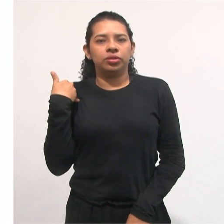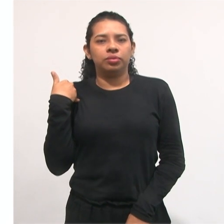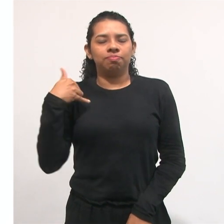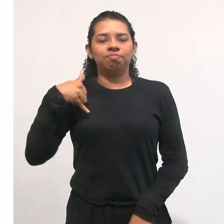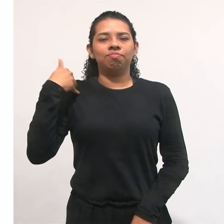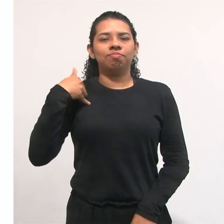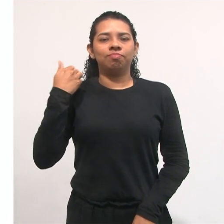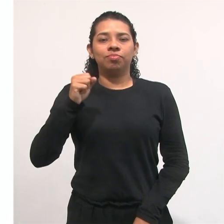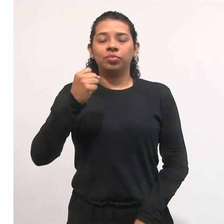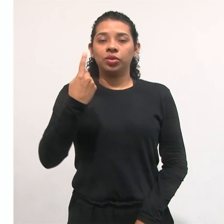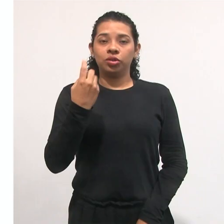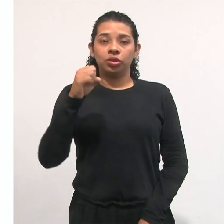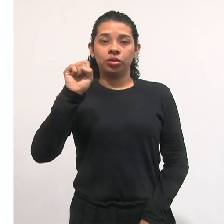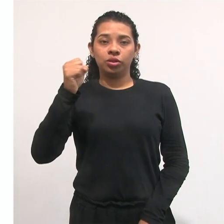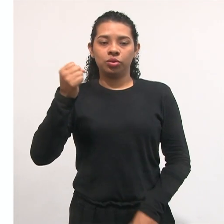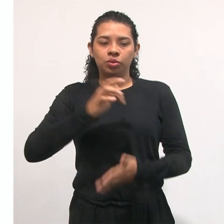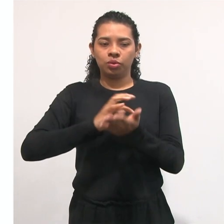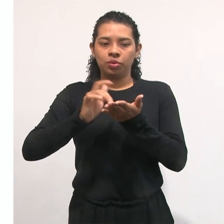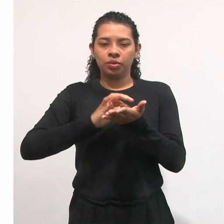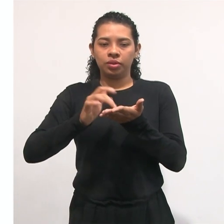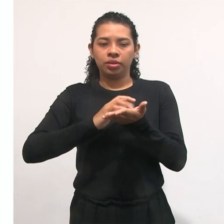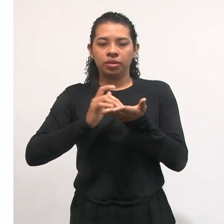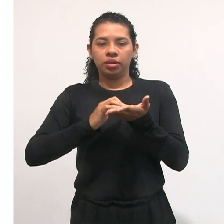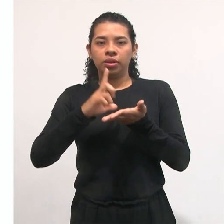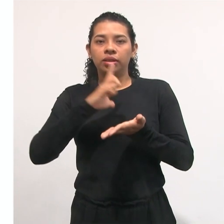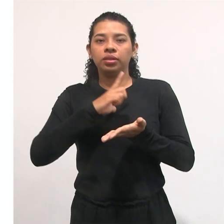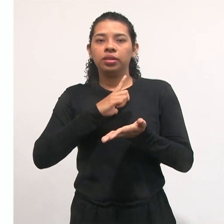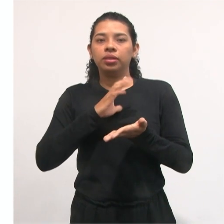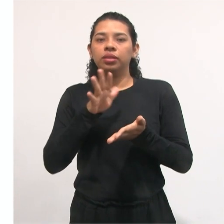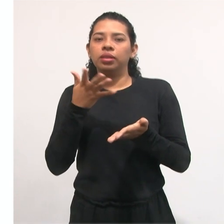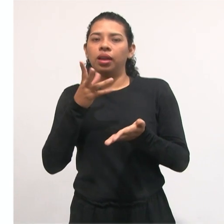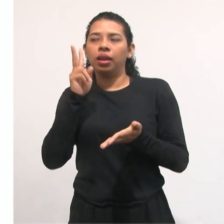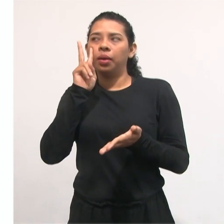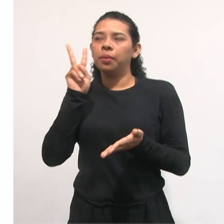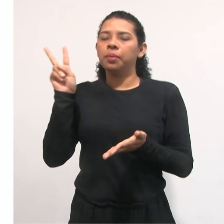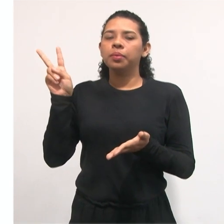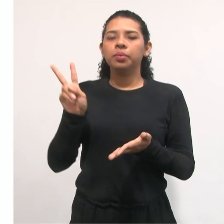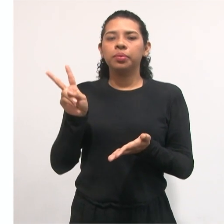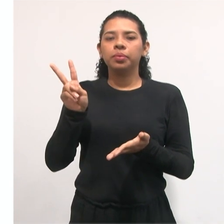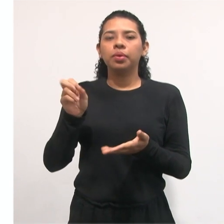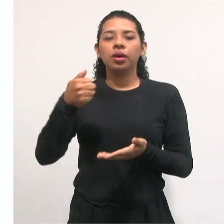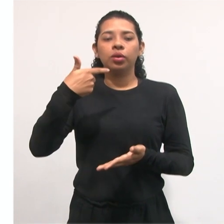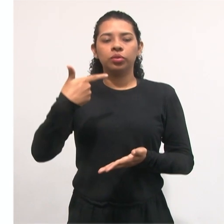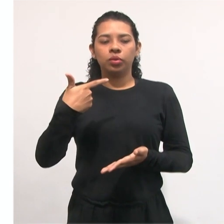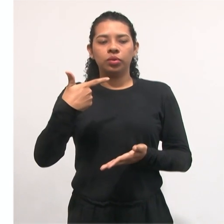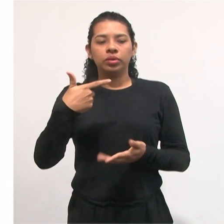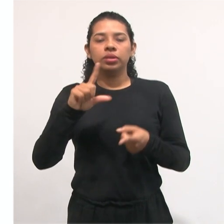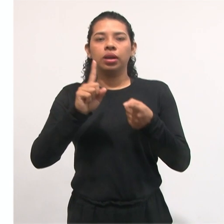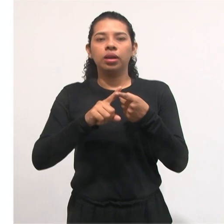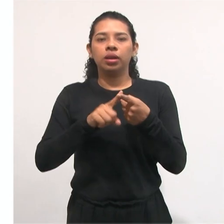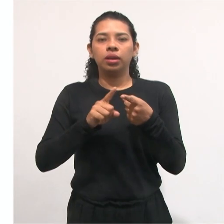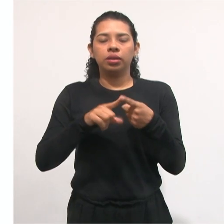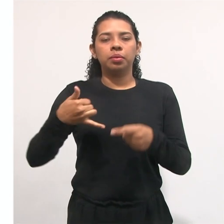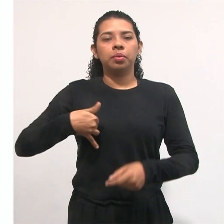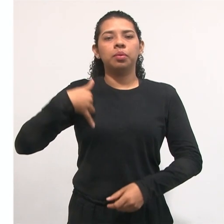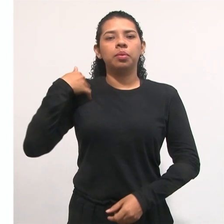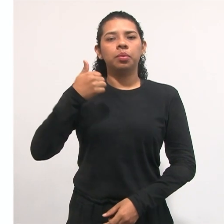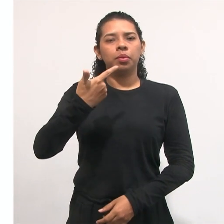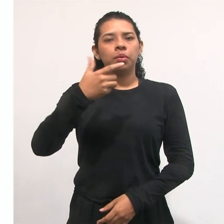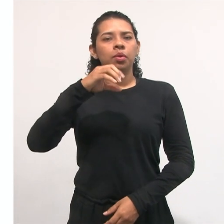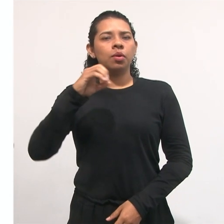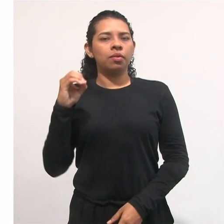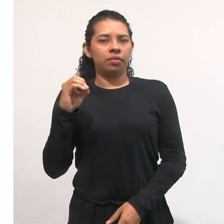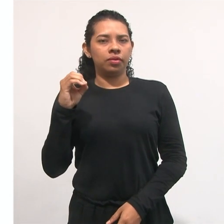Secretaria Municipal de Saúde? 2. Com 20 anos, tem quantos servidores com 20 anos? Tem 1. E